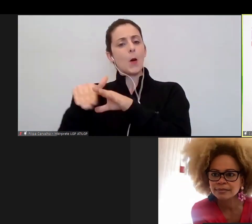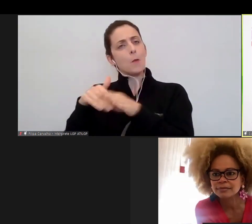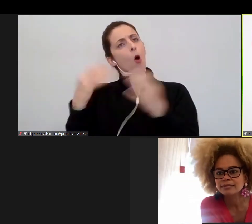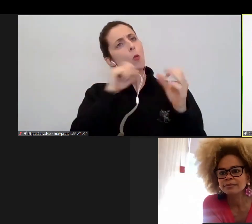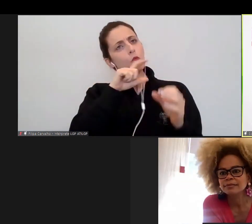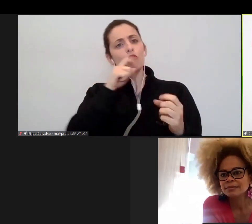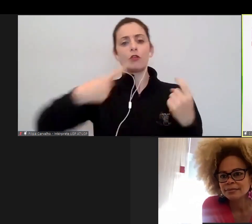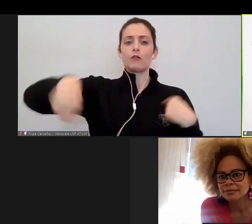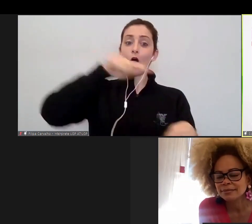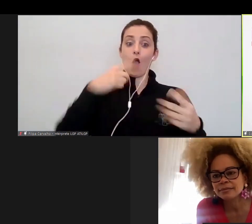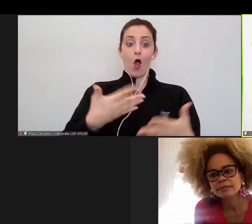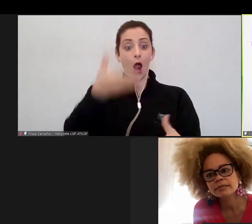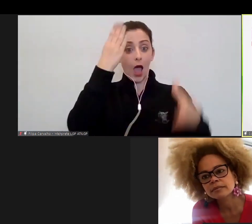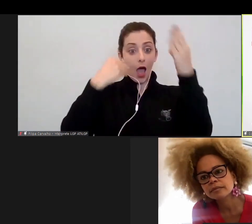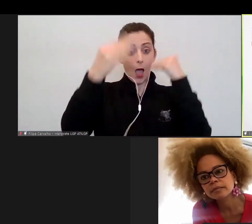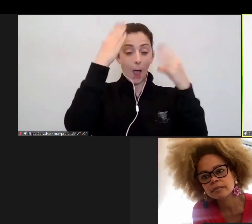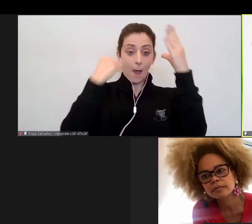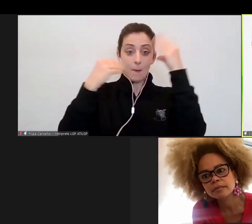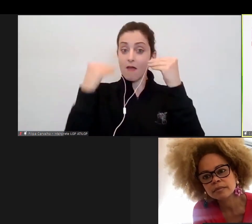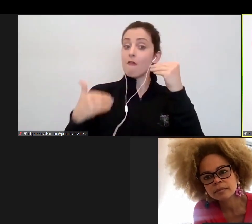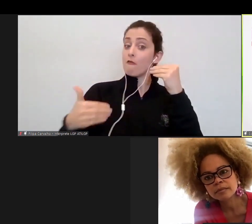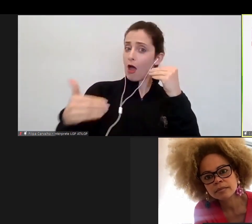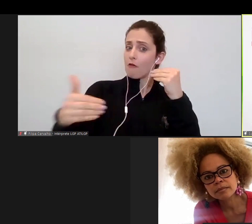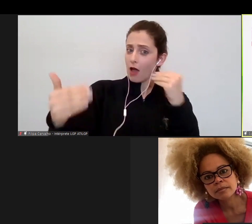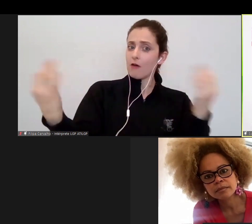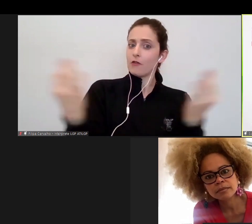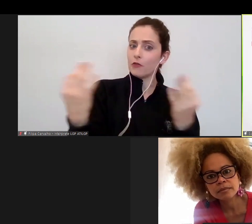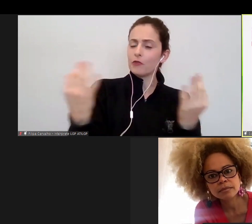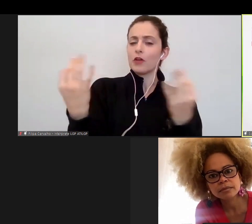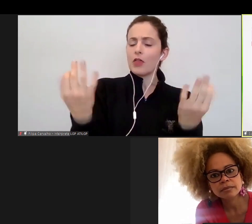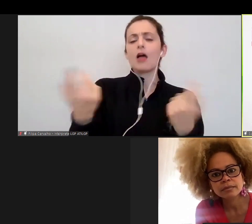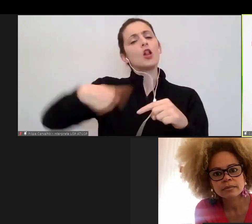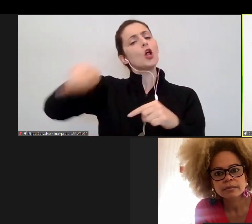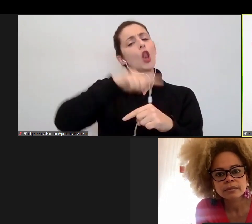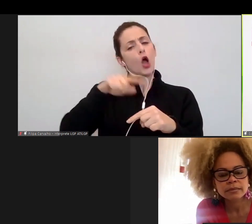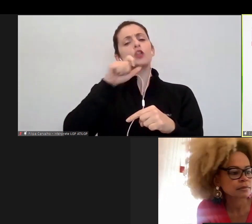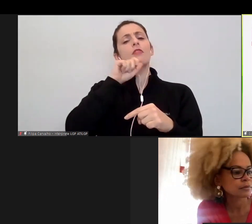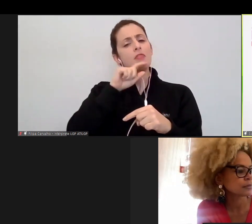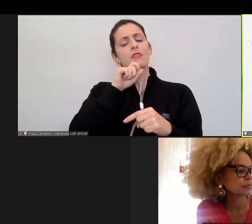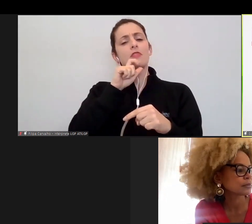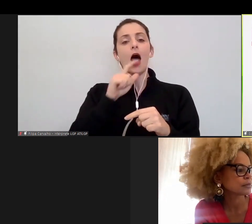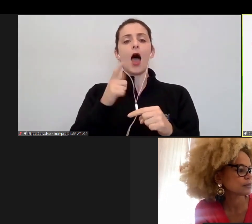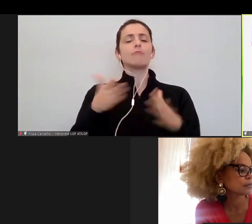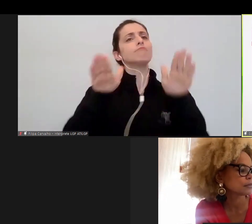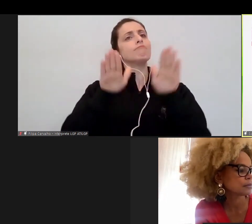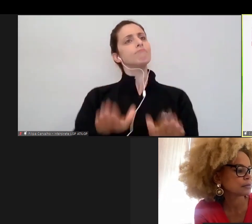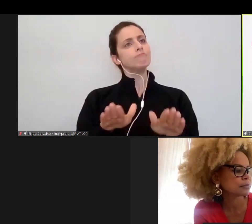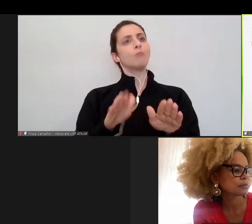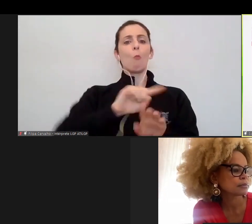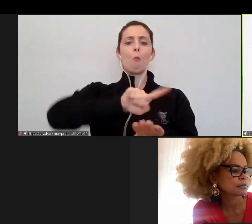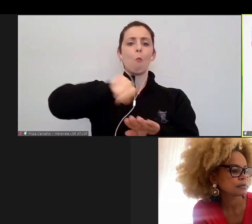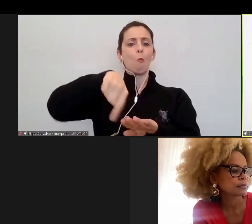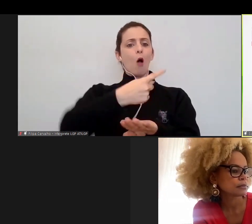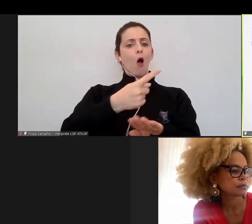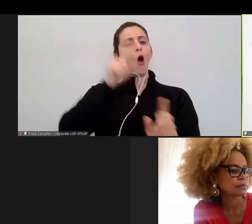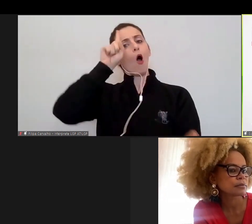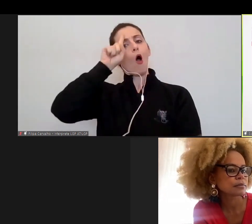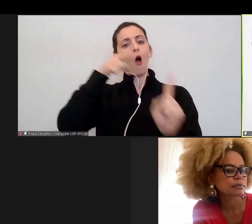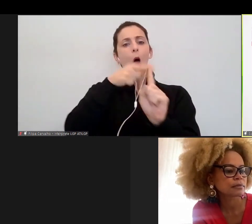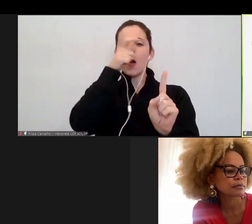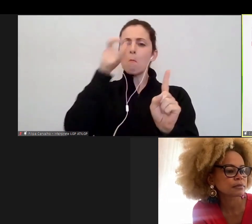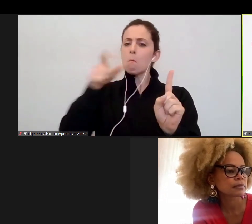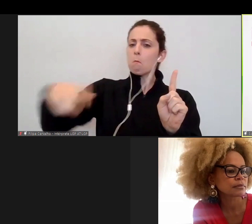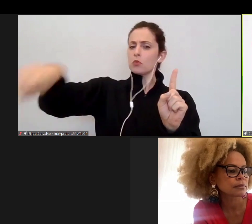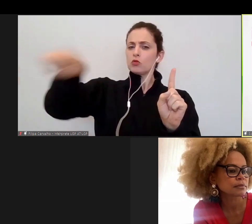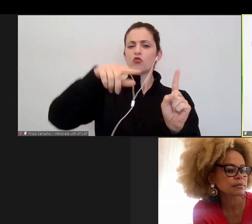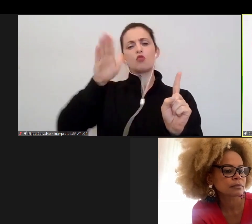esta hora, eu acho que é sobretudo um momento para pararmos durante uma hora e, no fundo, as pessoas que já estão aqui provavelmente já são sensíveis a